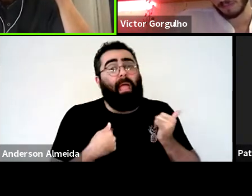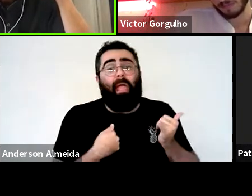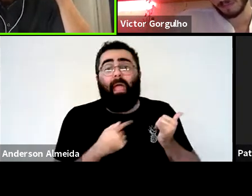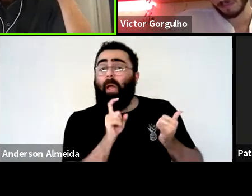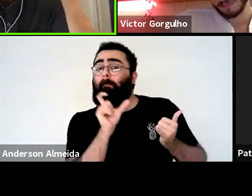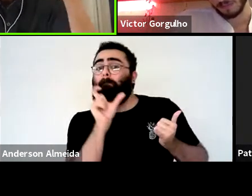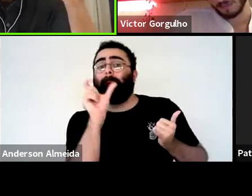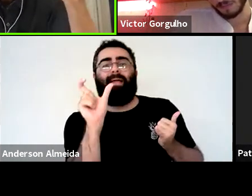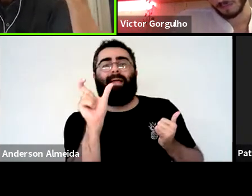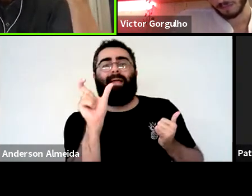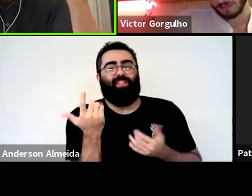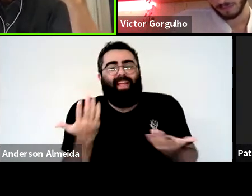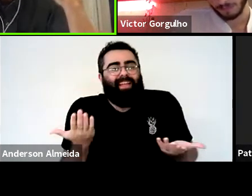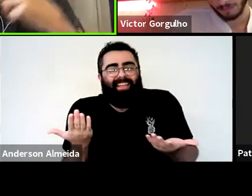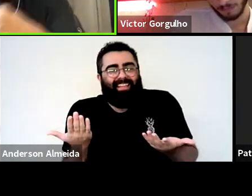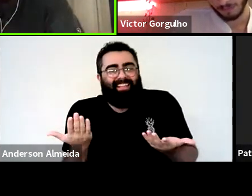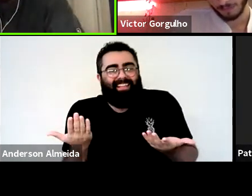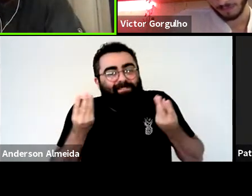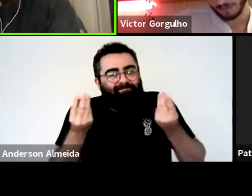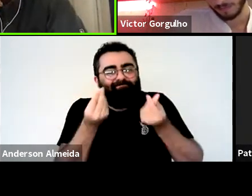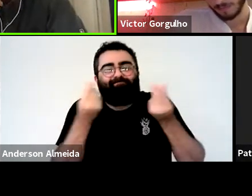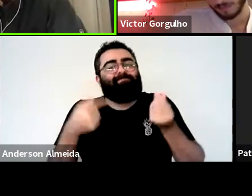talvez por causa disso mesmo, preciso dançar.